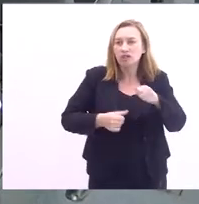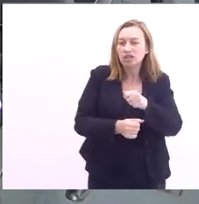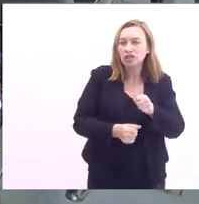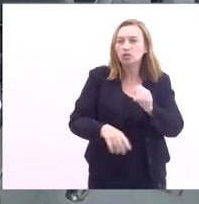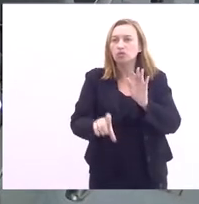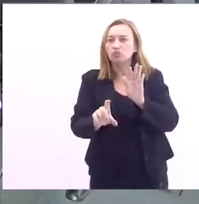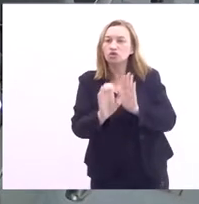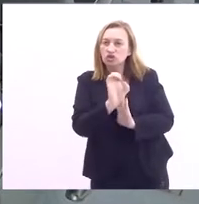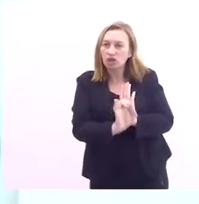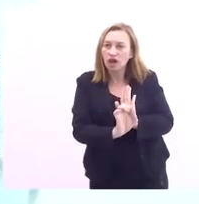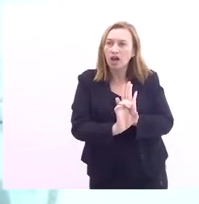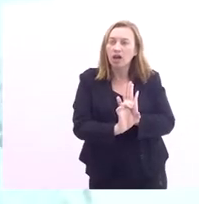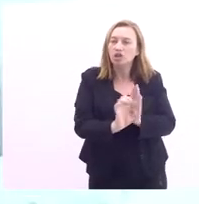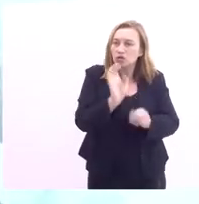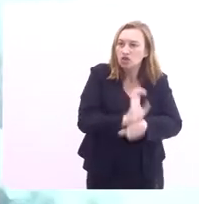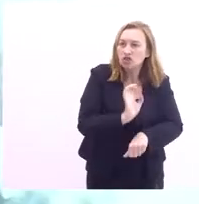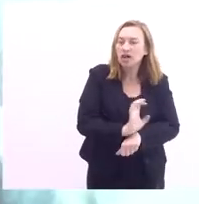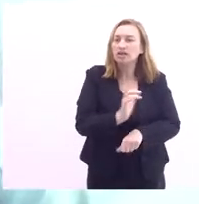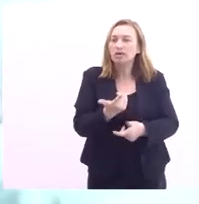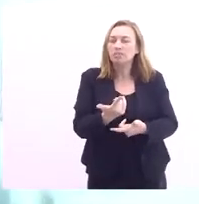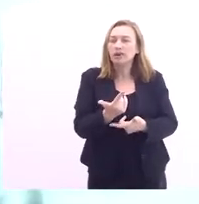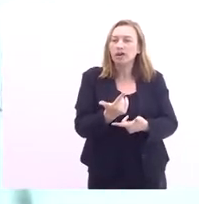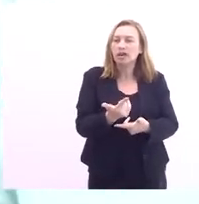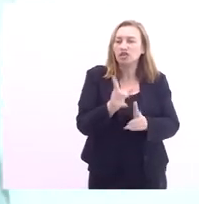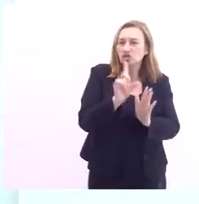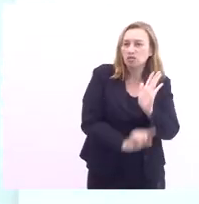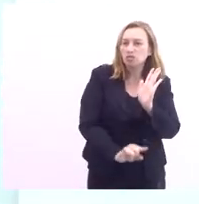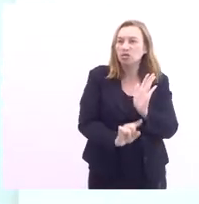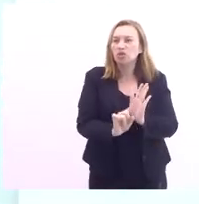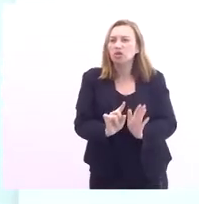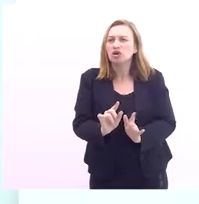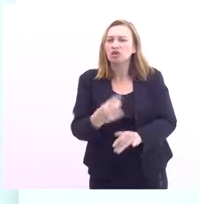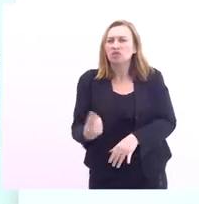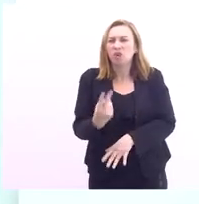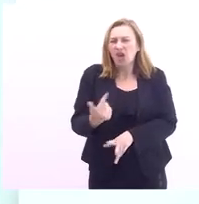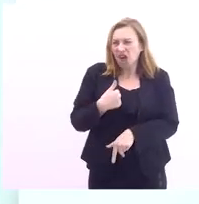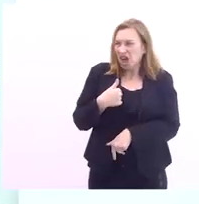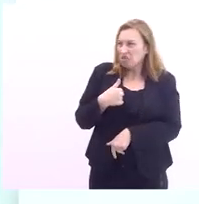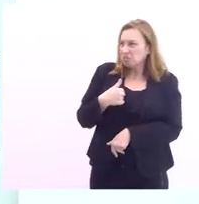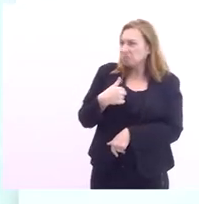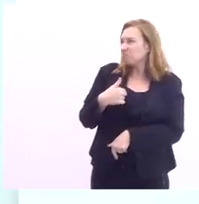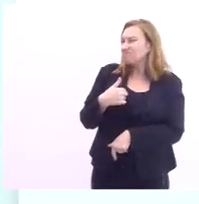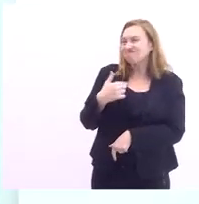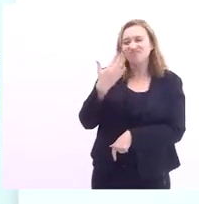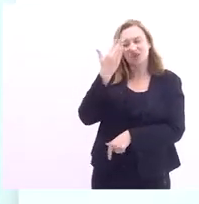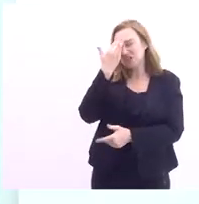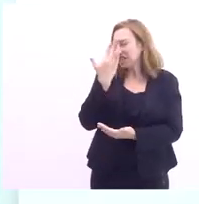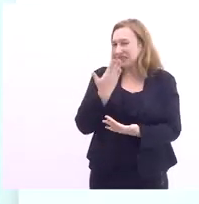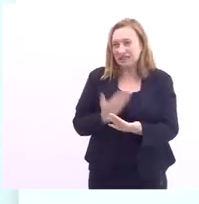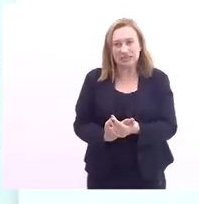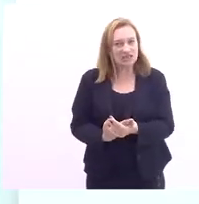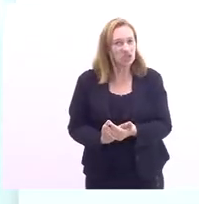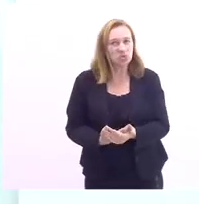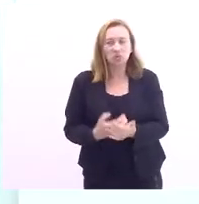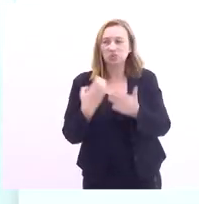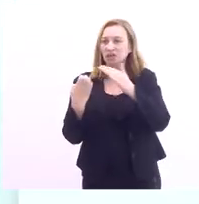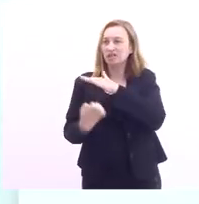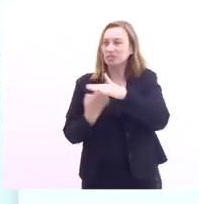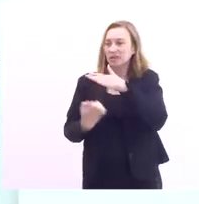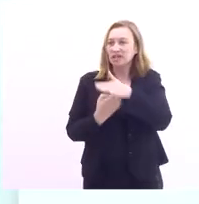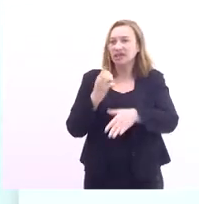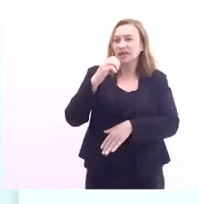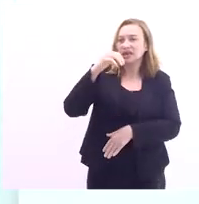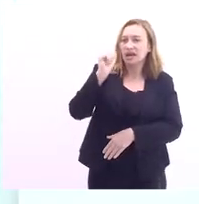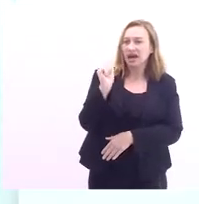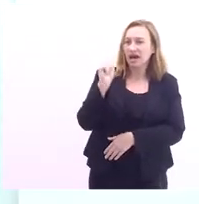Estado para reduzir o valor, mas eu não tenho mais expectativa nenhuma em relação à concessionária Enel até o final